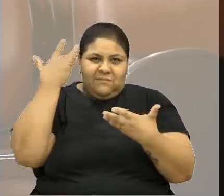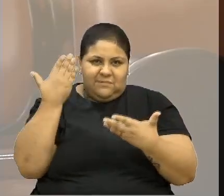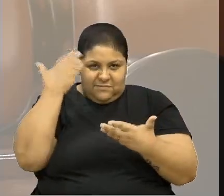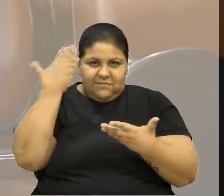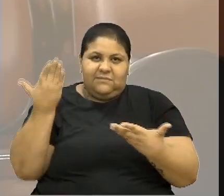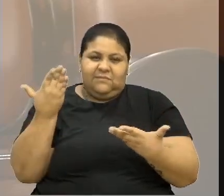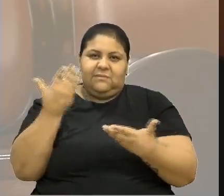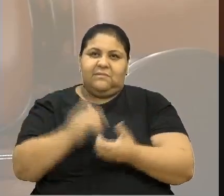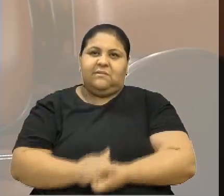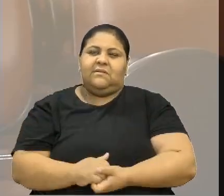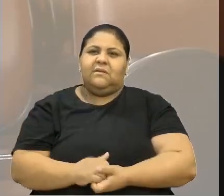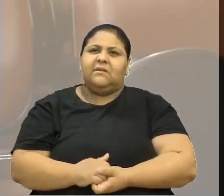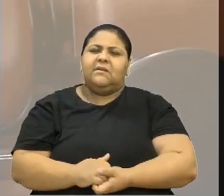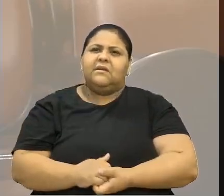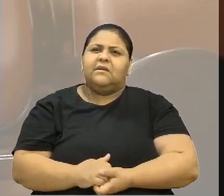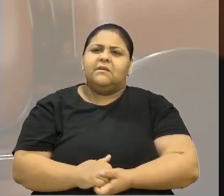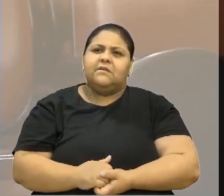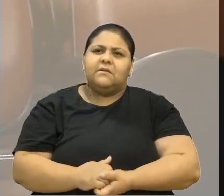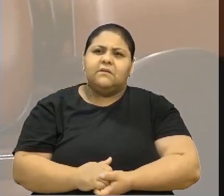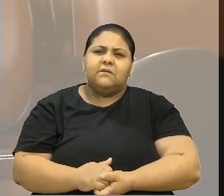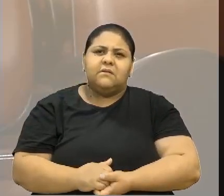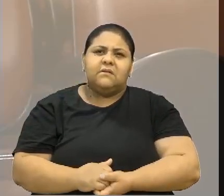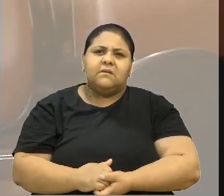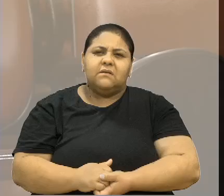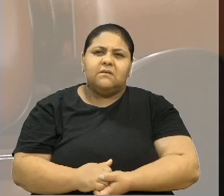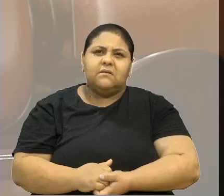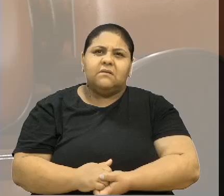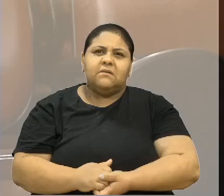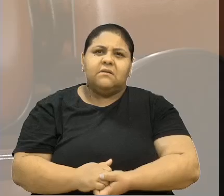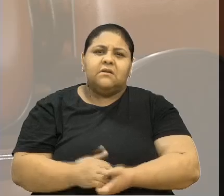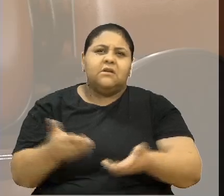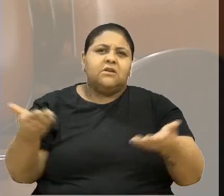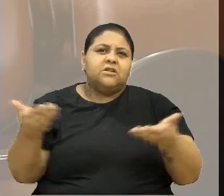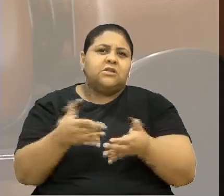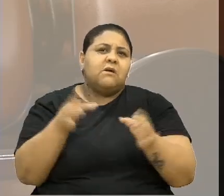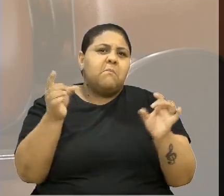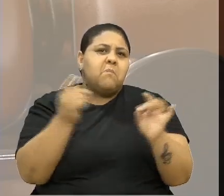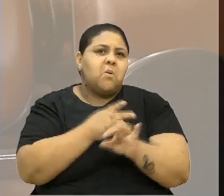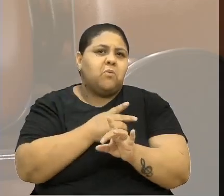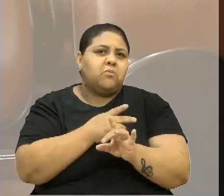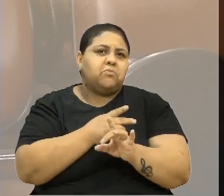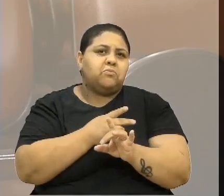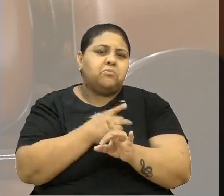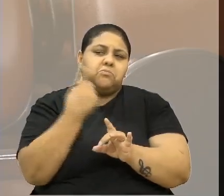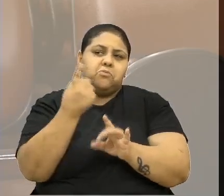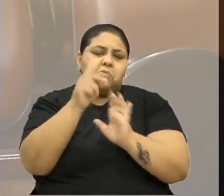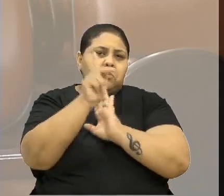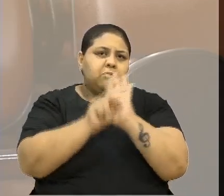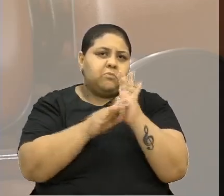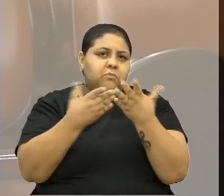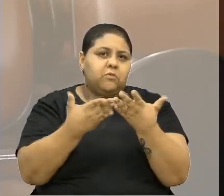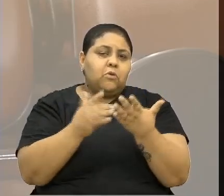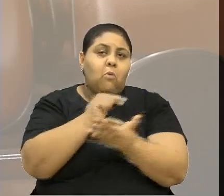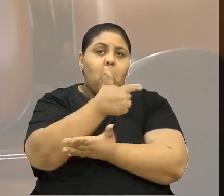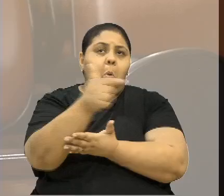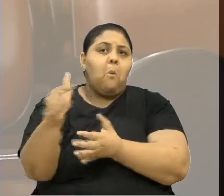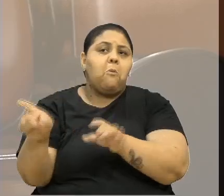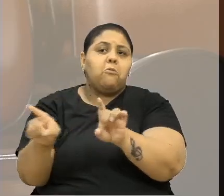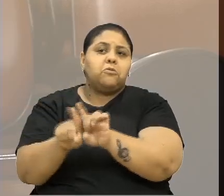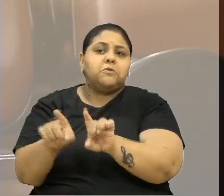Vamos ver a Vila Dertrone lá, o que está acontecendo. Já era para estar pronta. Né? Outra